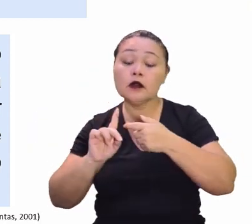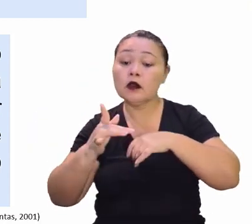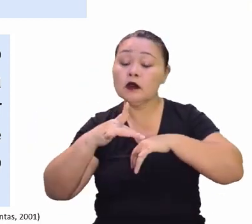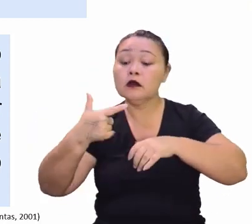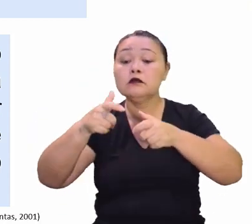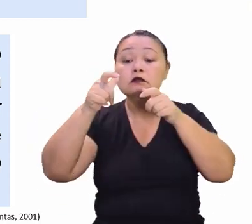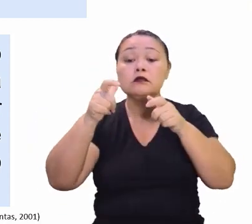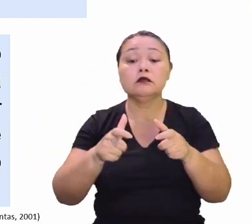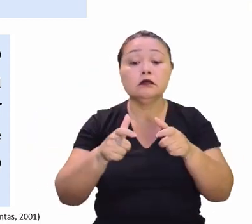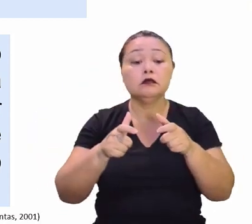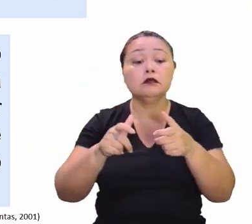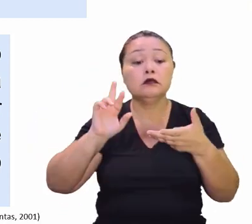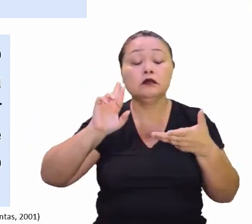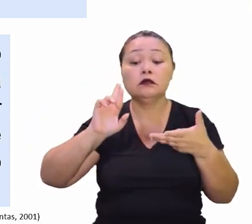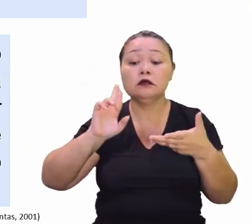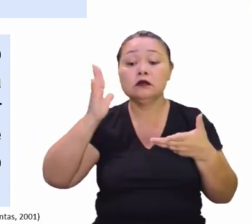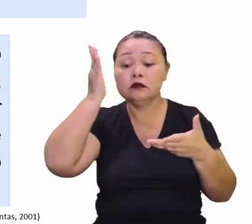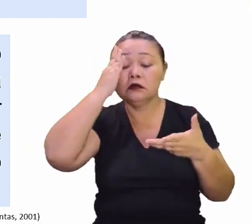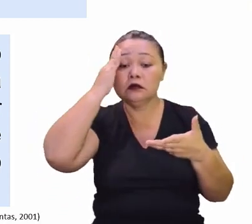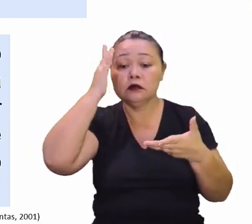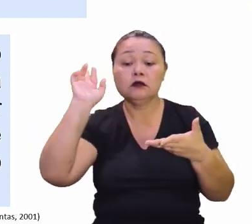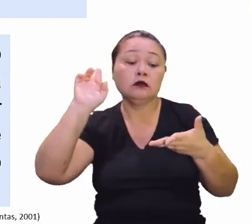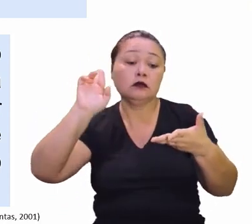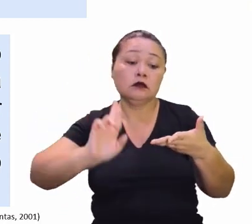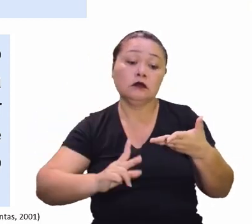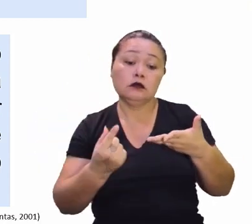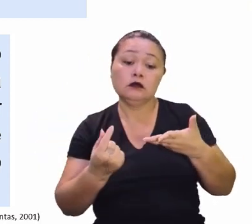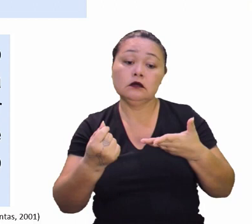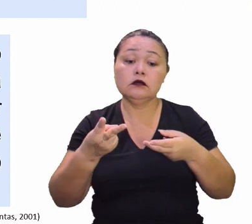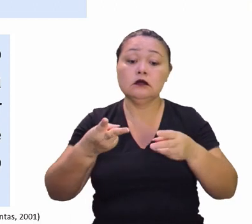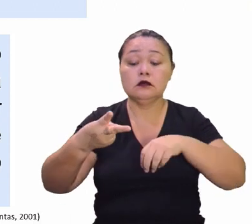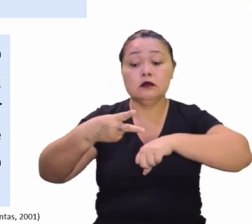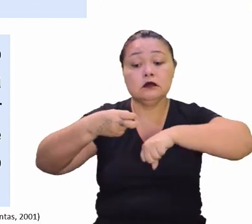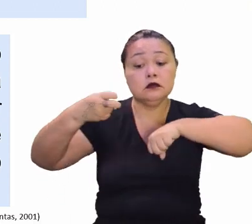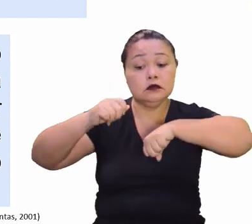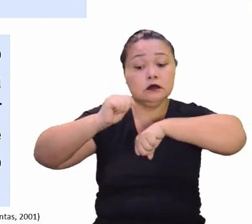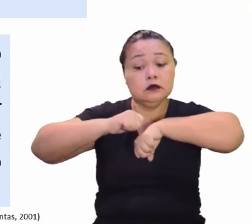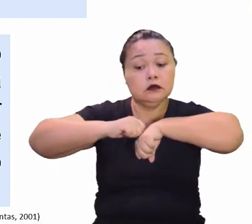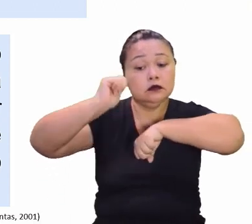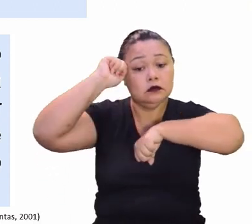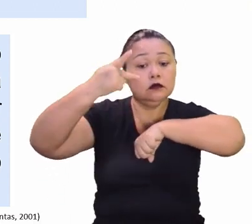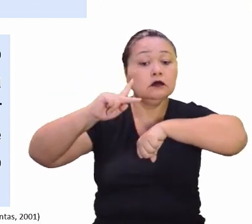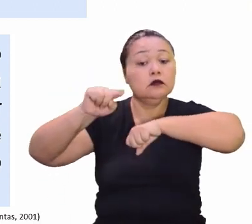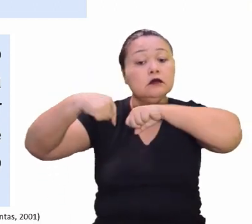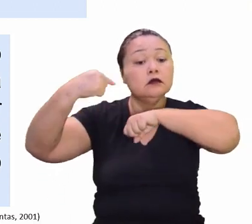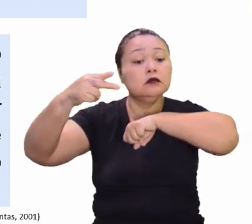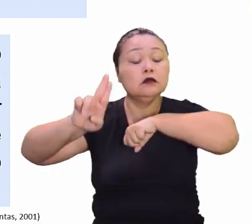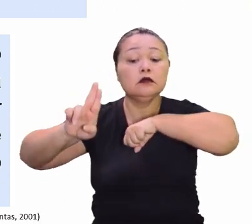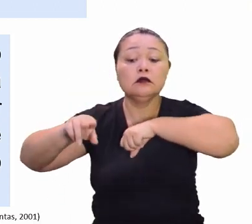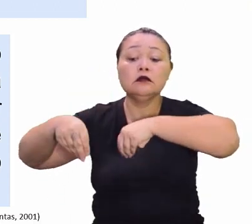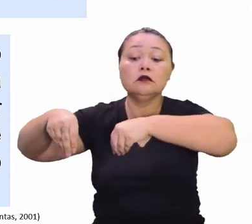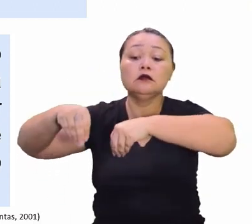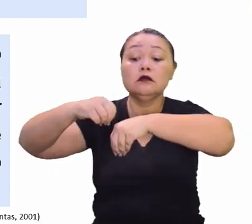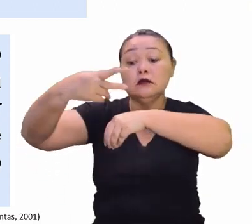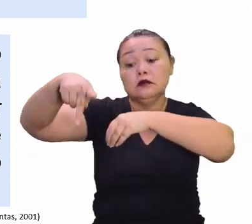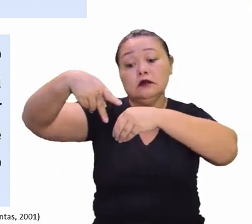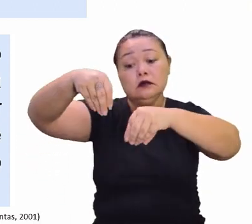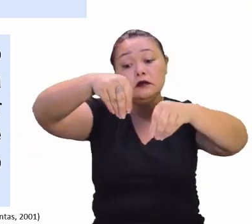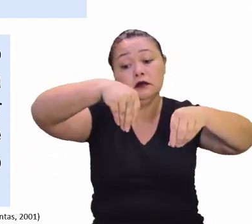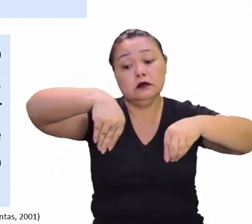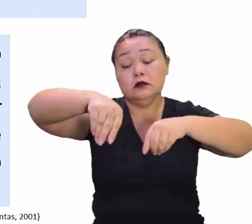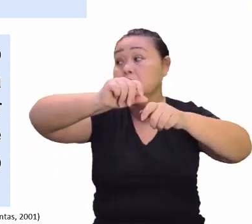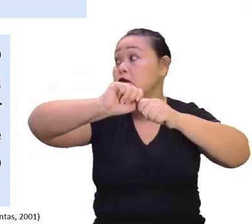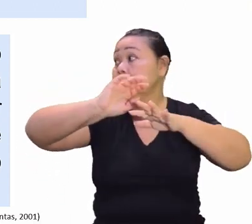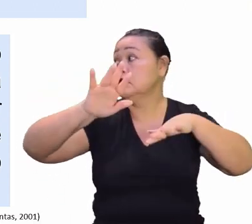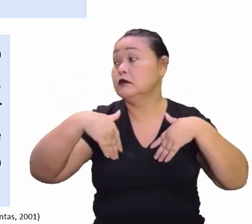circular riquezas locais, e a gente sabe que o resultado econômico da exploração passou a ser aplicado fora do